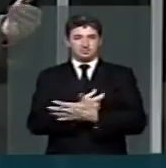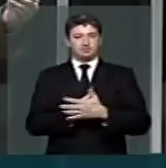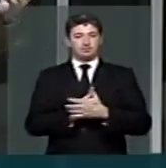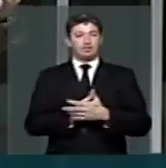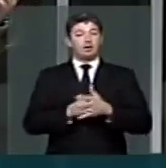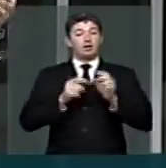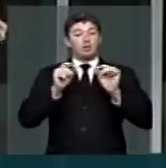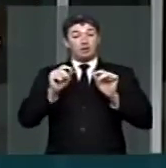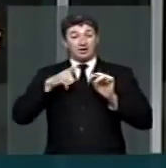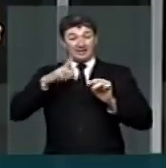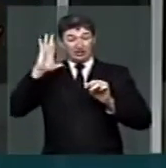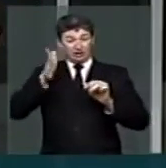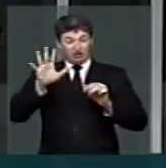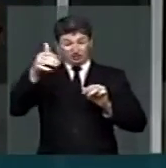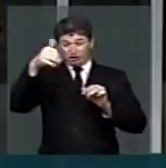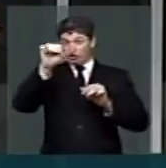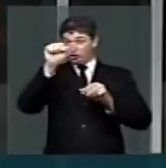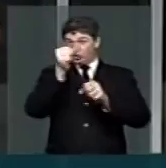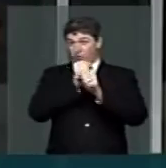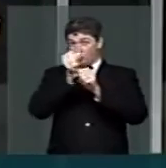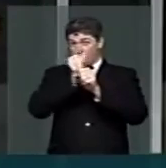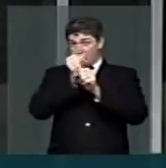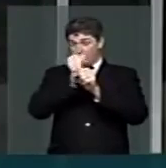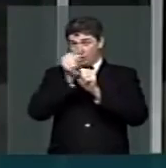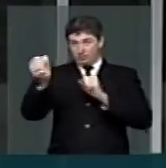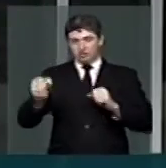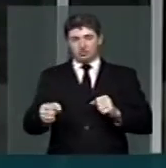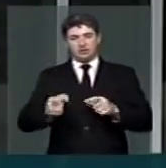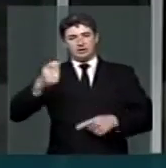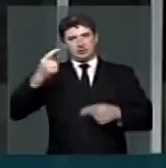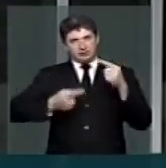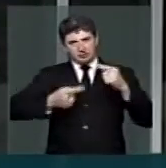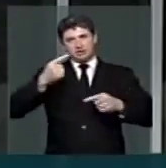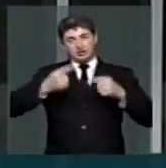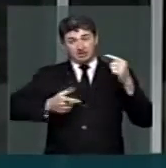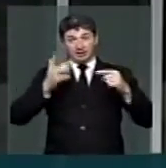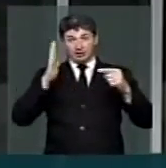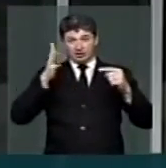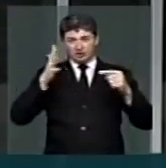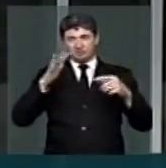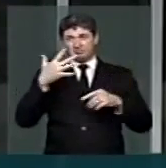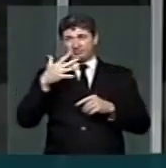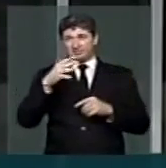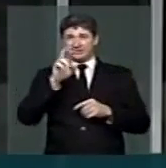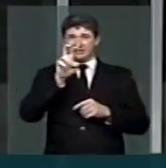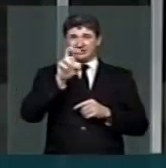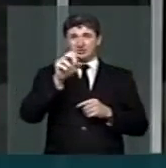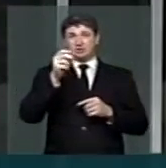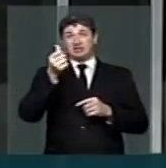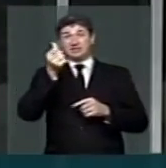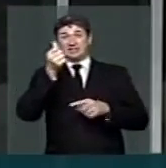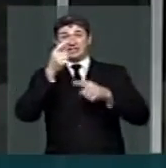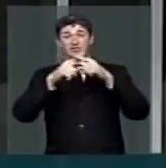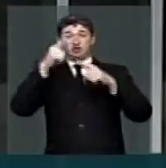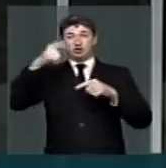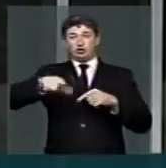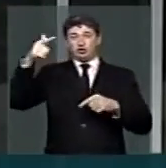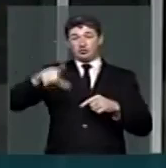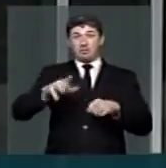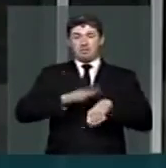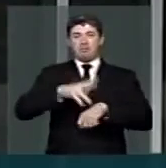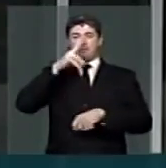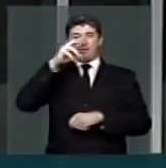que há 18 anos se debateu pelo menos 5 ou 6 vezes com mais